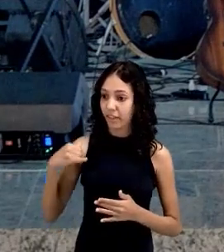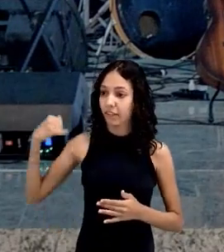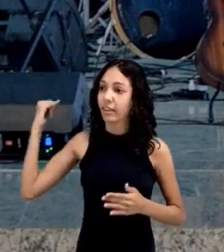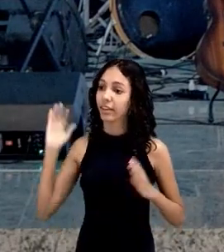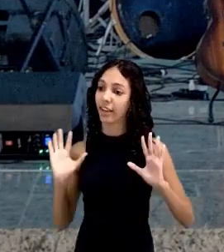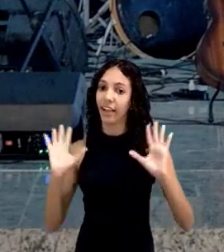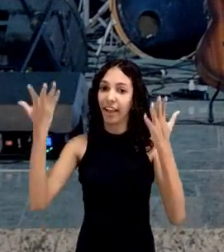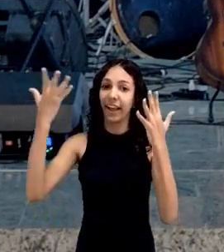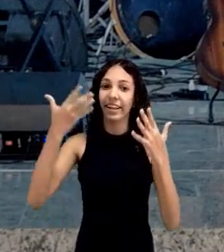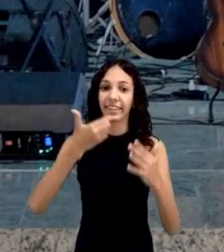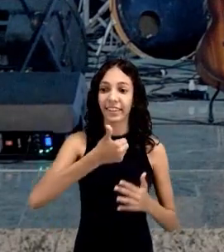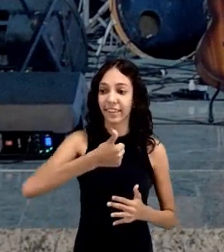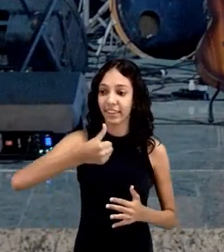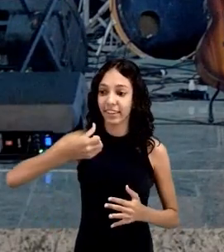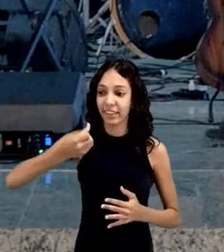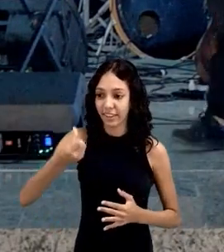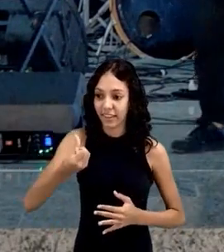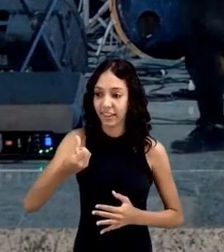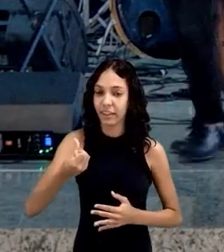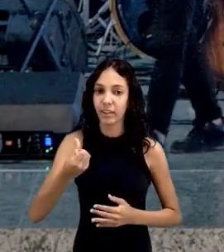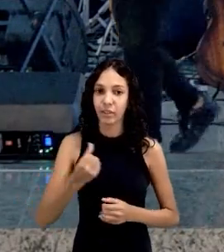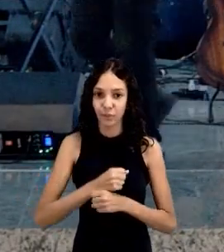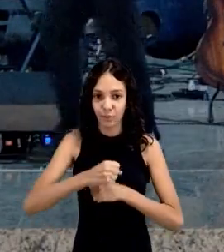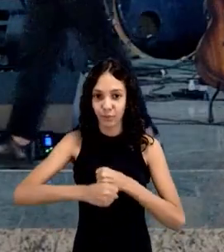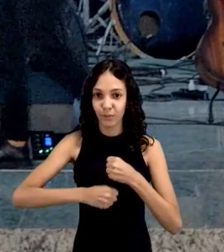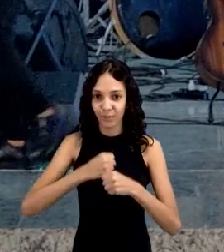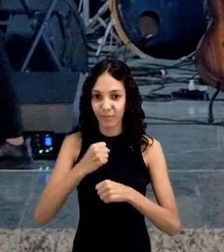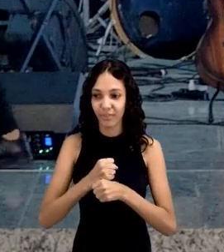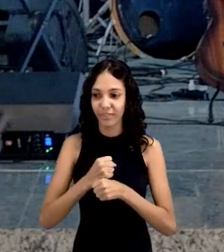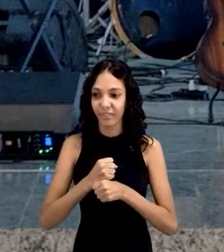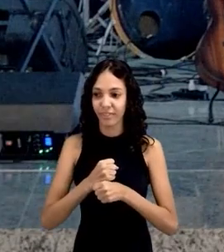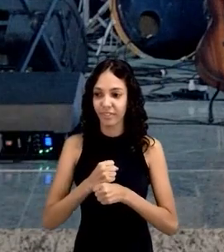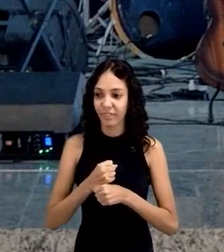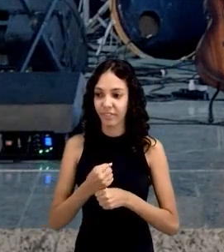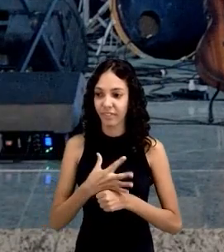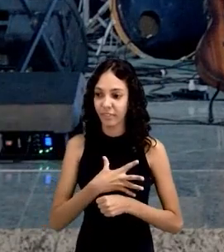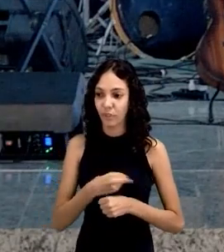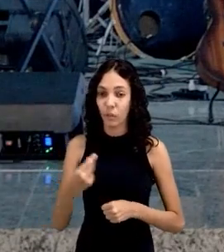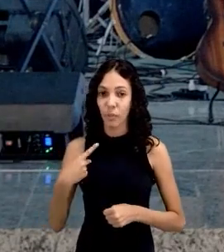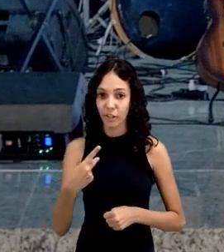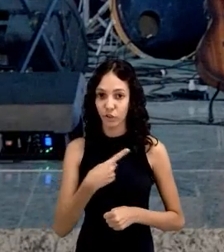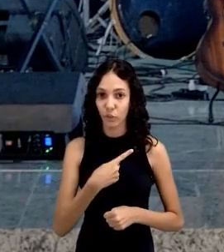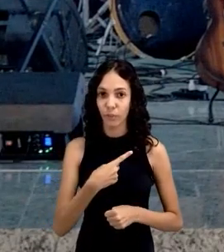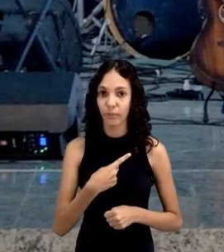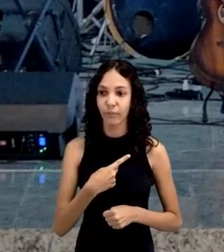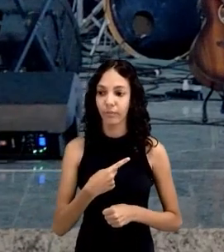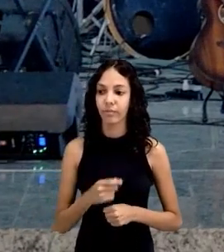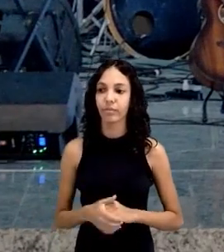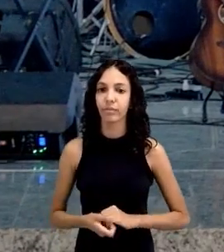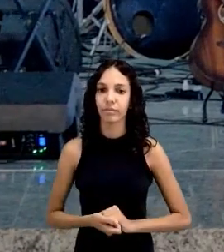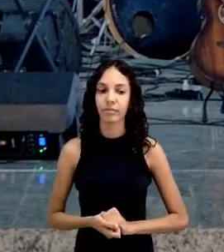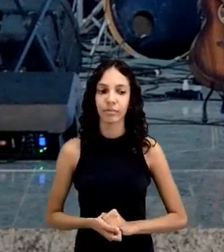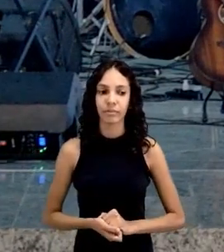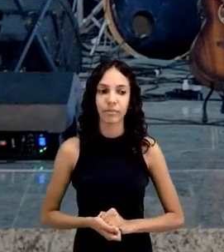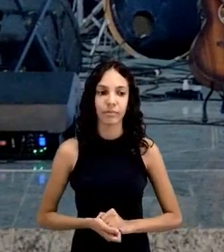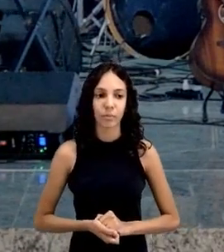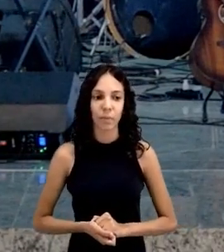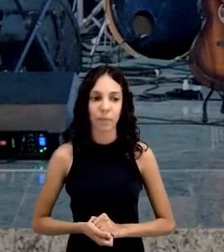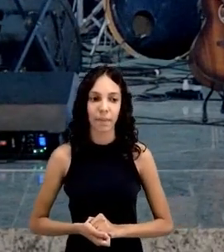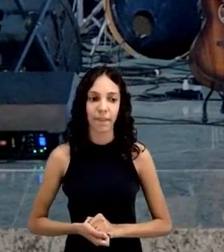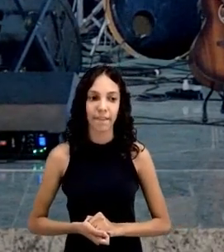E o Aquiles estava de colo, com meses, quando eles vieram pela primeira vez. Ele e Marcléia, e hoje eles já têm a Sofia, essa família tão bonita. E o